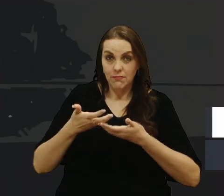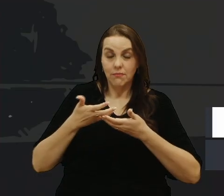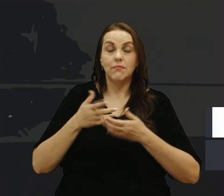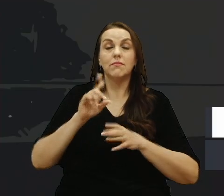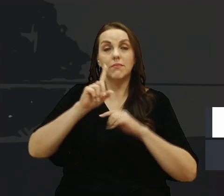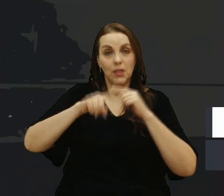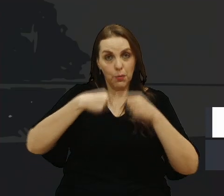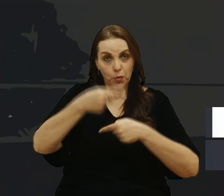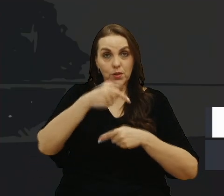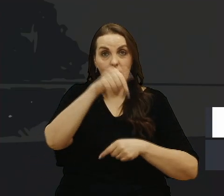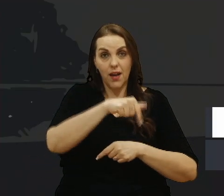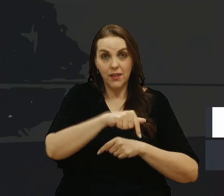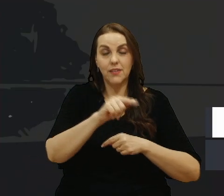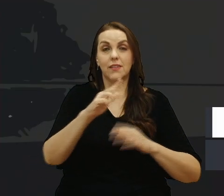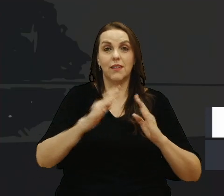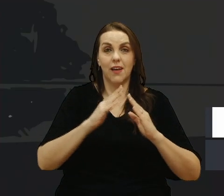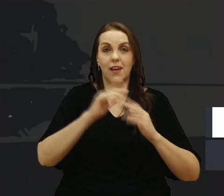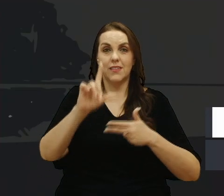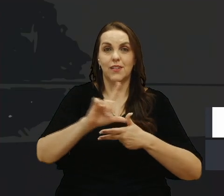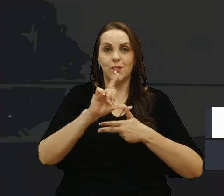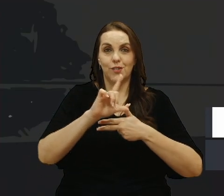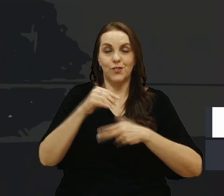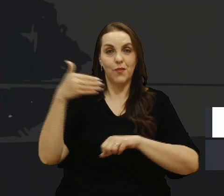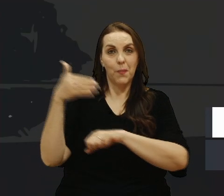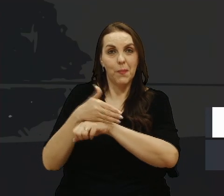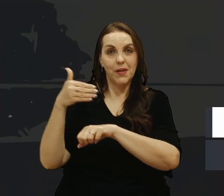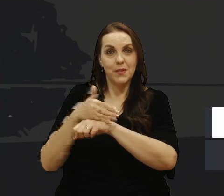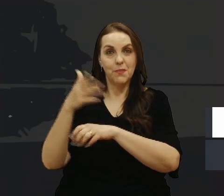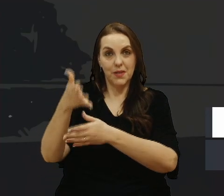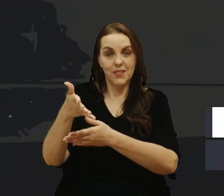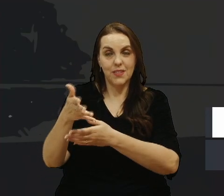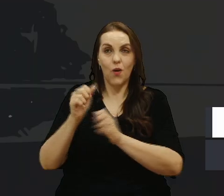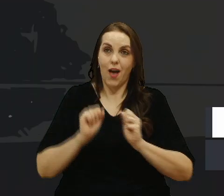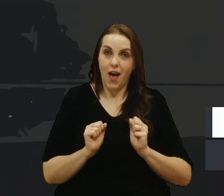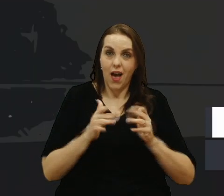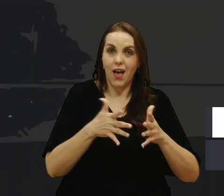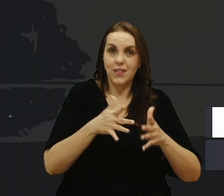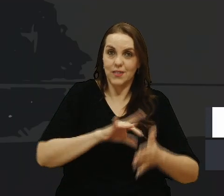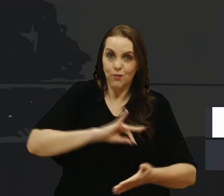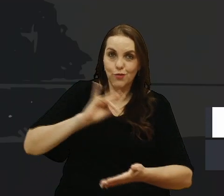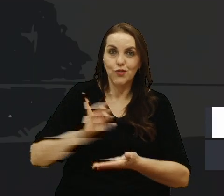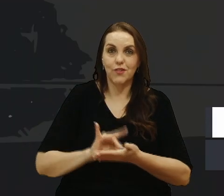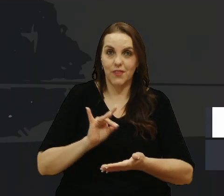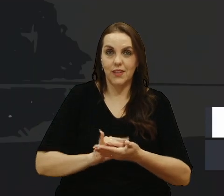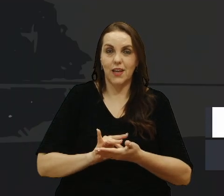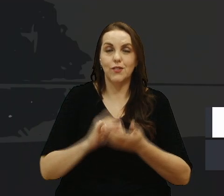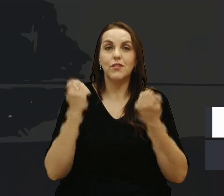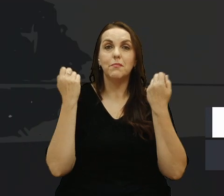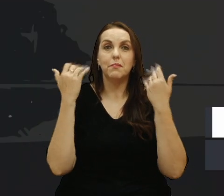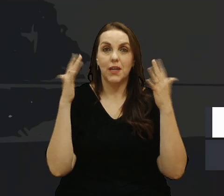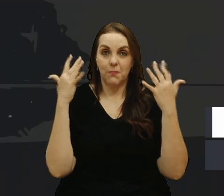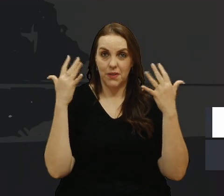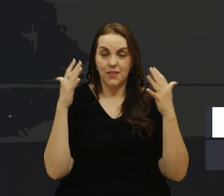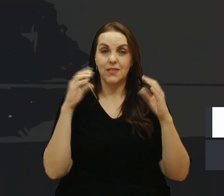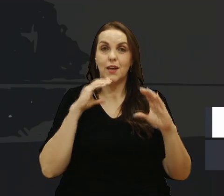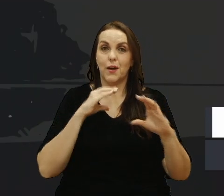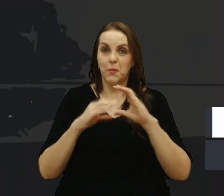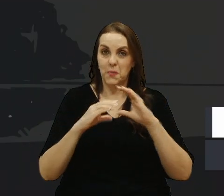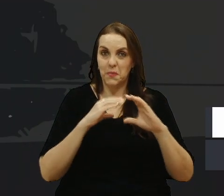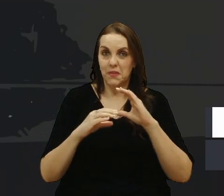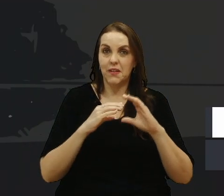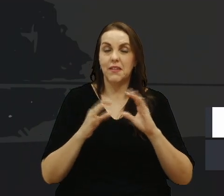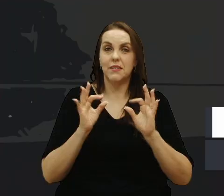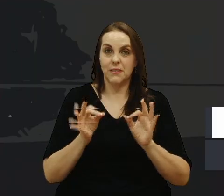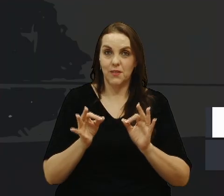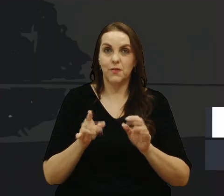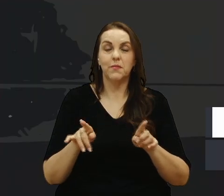Casa Legislativa, transformando a participação em ação concreta. E parabenizar que a comunicação